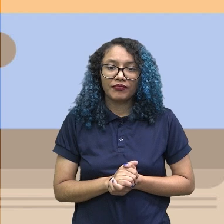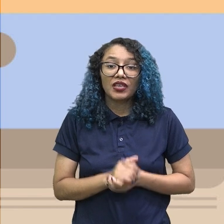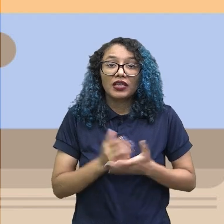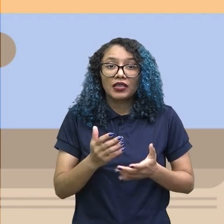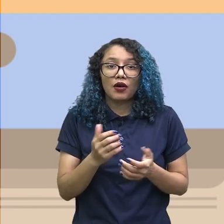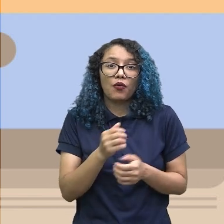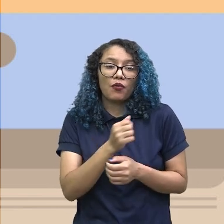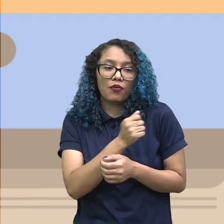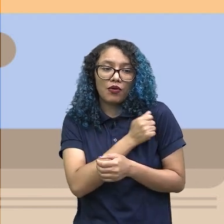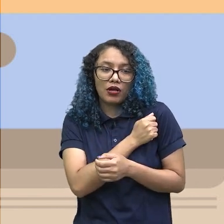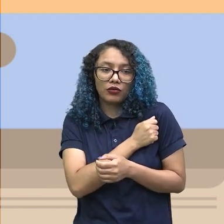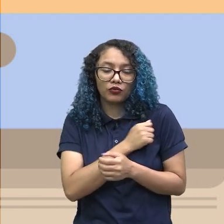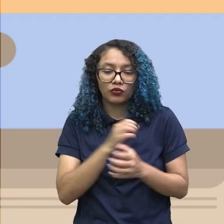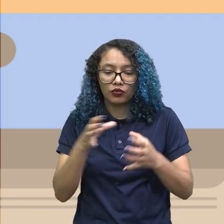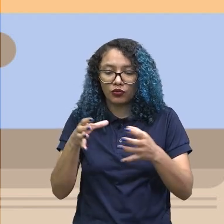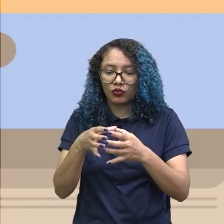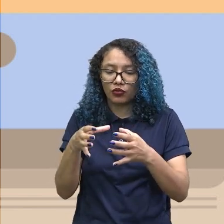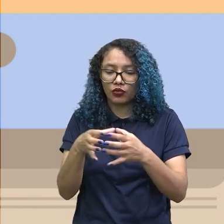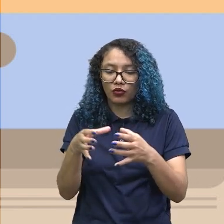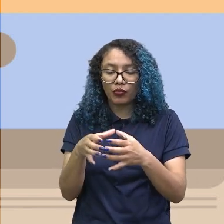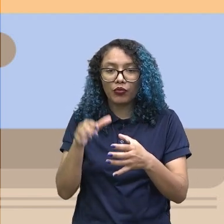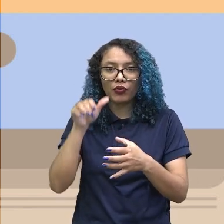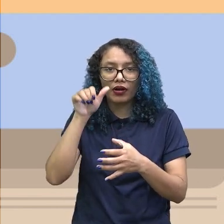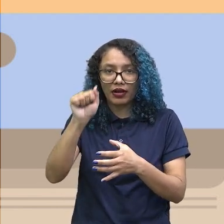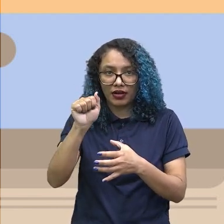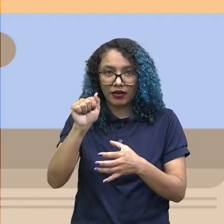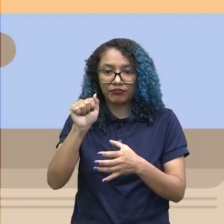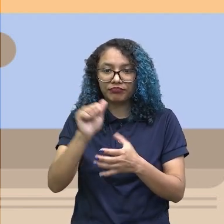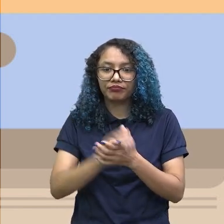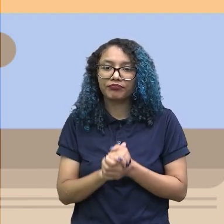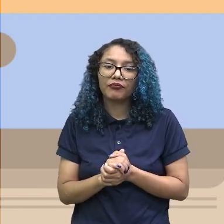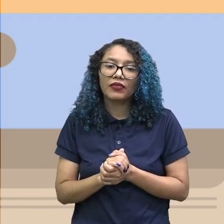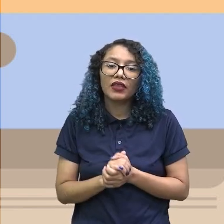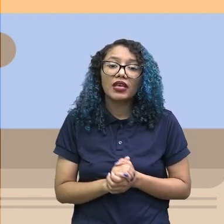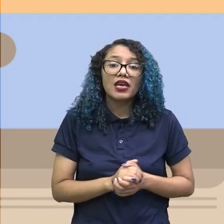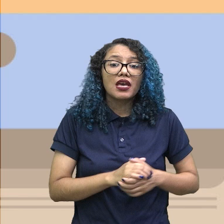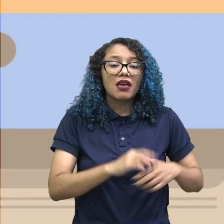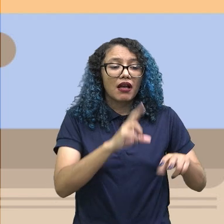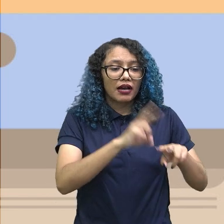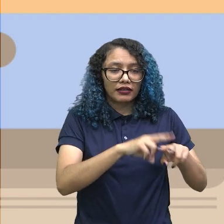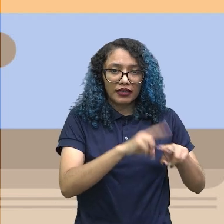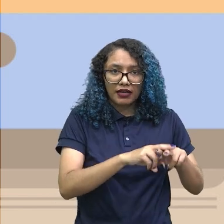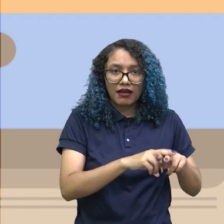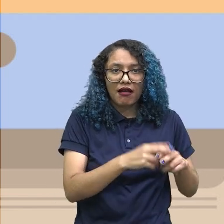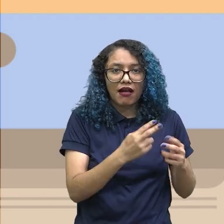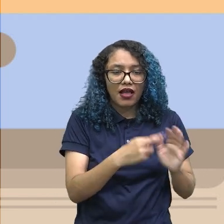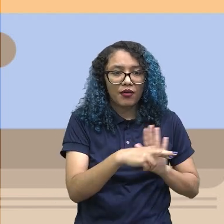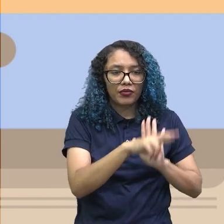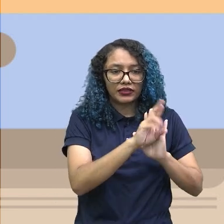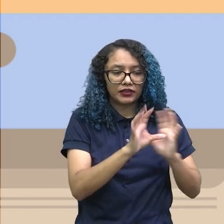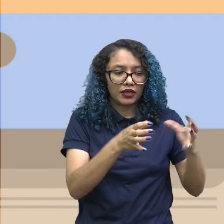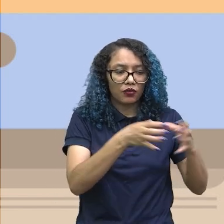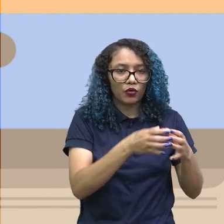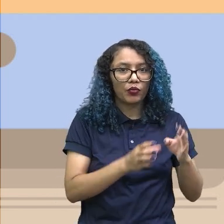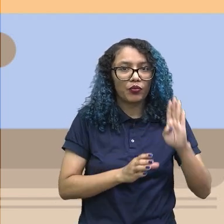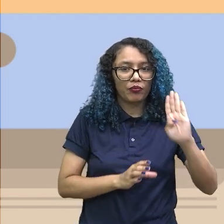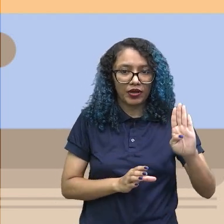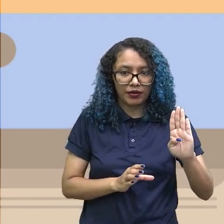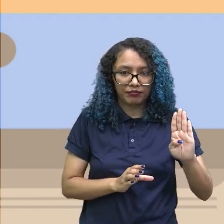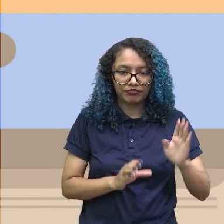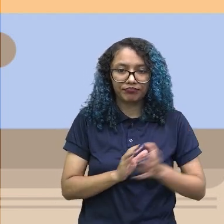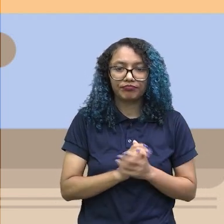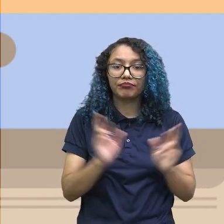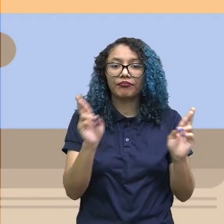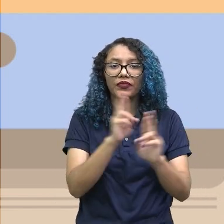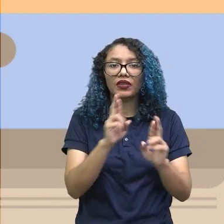A, tudo bem? As carteiras irão formar o conjunto B. Qual é a relação ali? Que as cadeiras